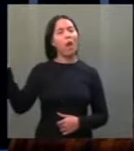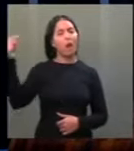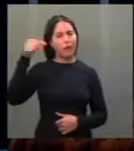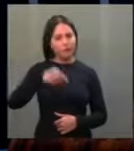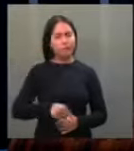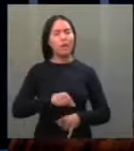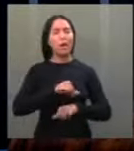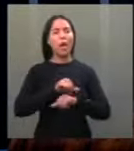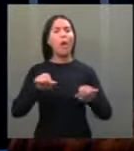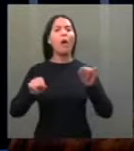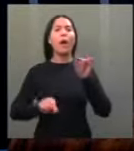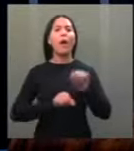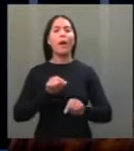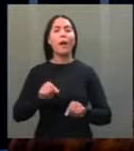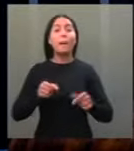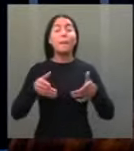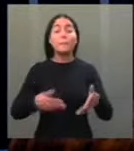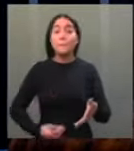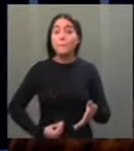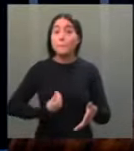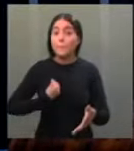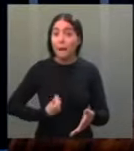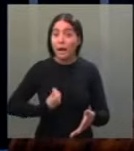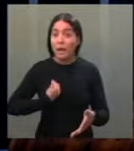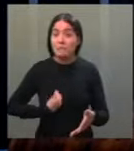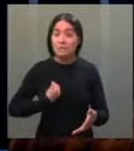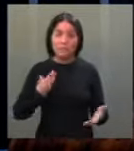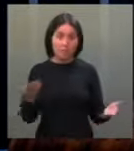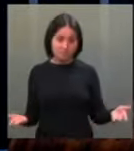colegas a sua participação